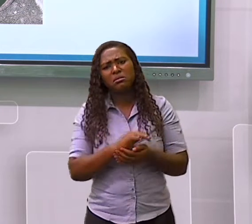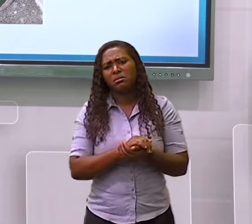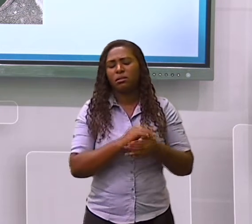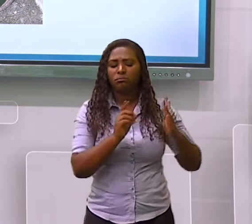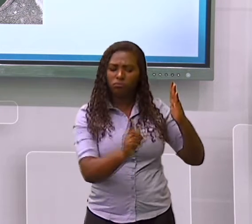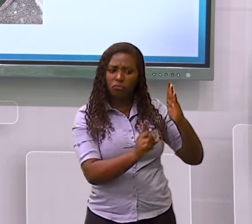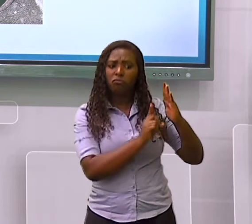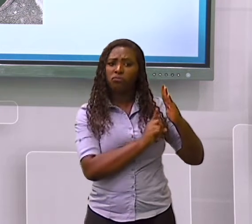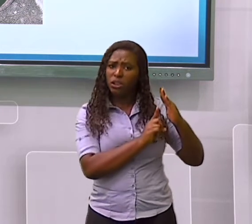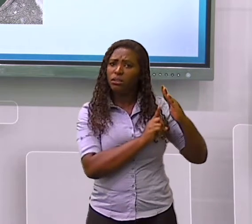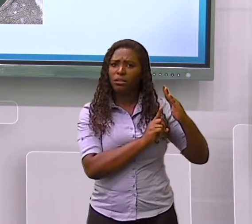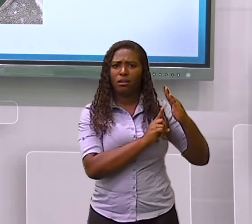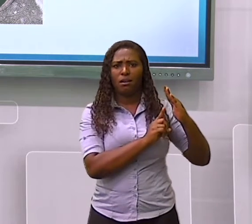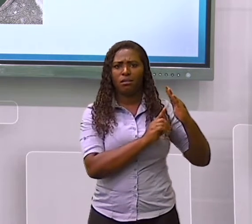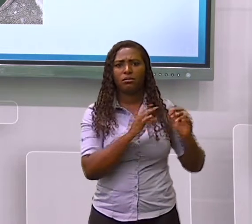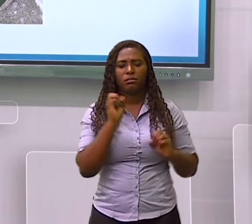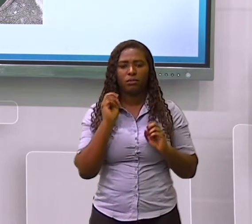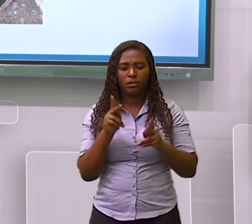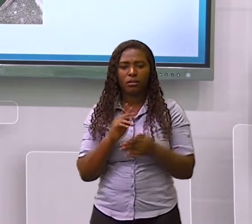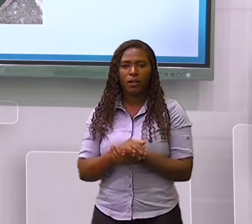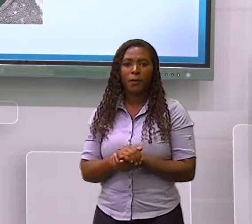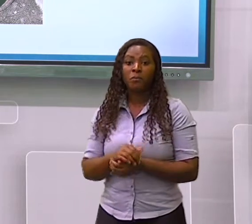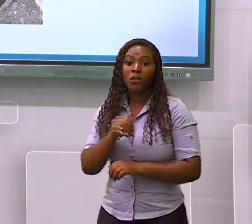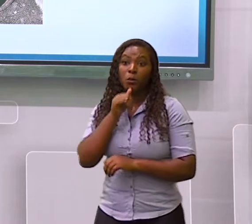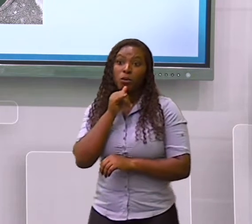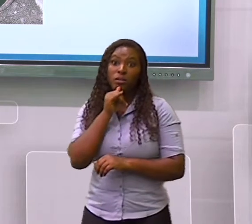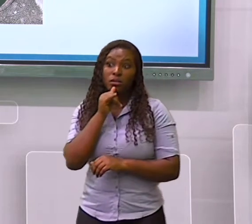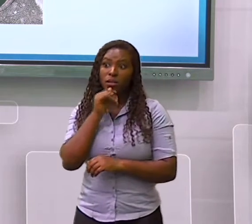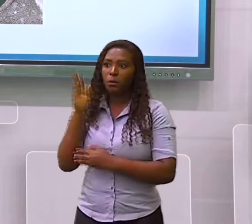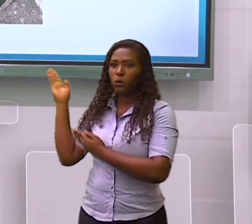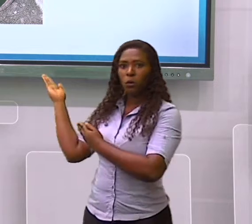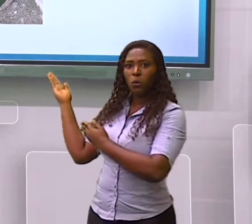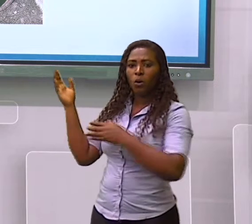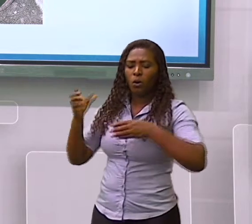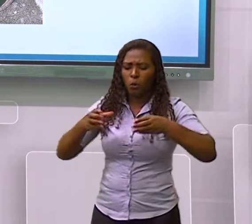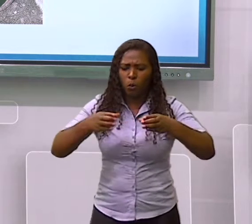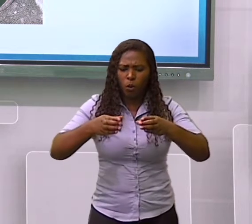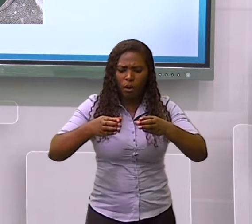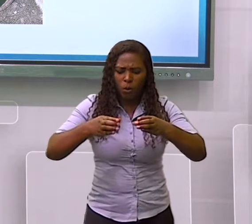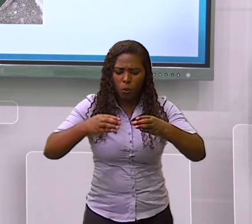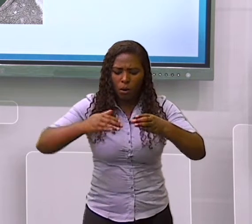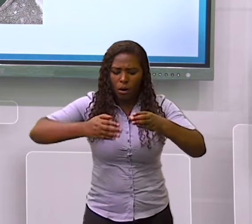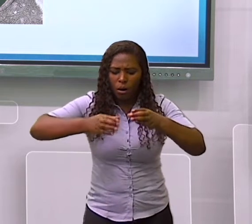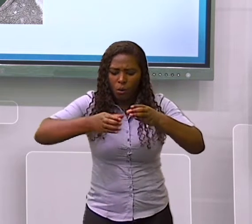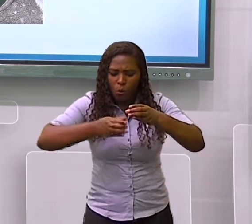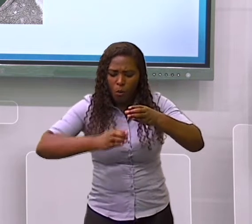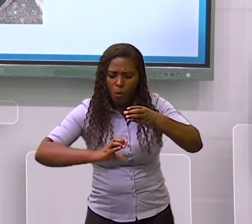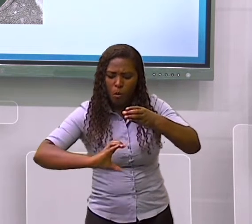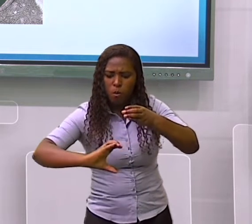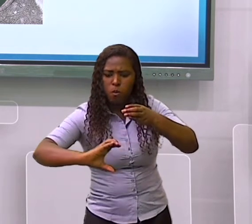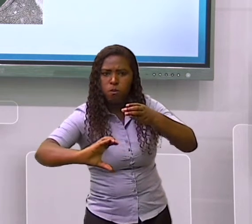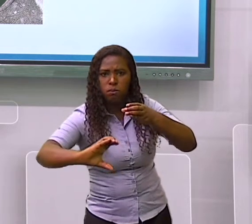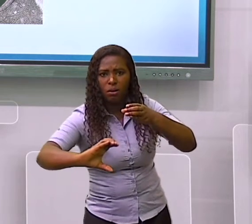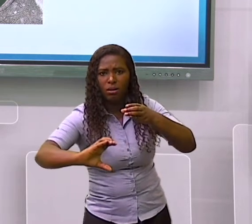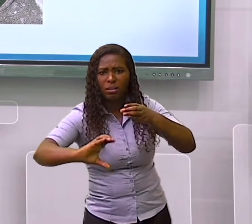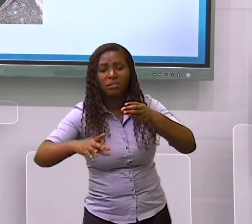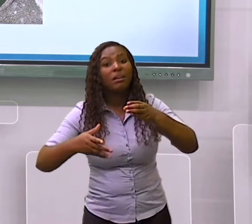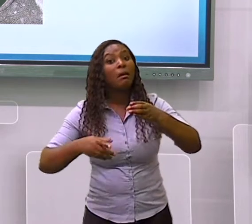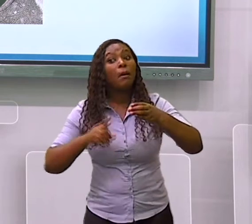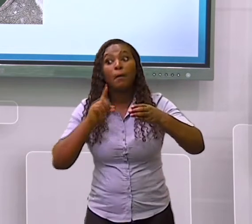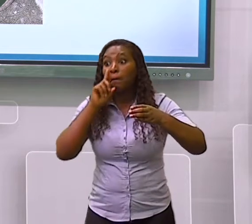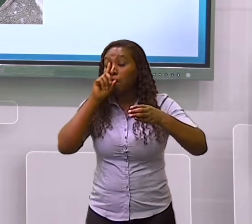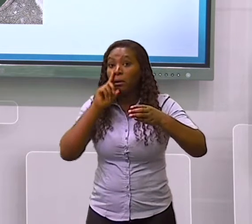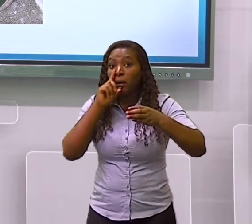buracos, bueiros abertos, que é um perigo tanto para pedestres como ciclistas,